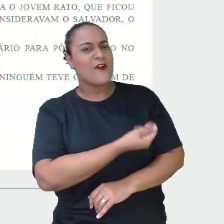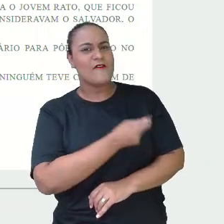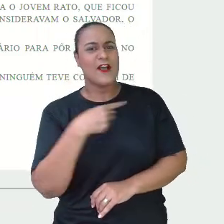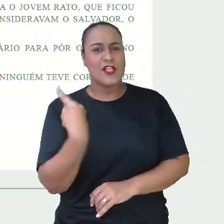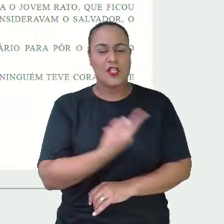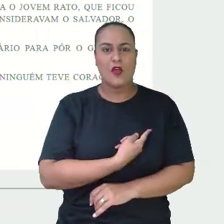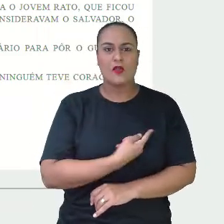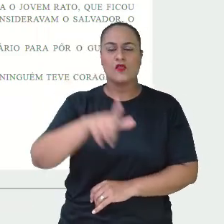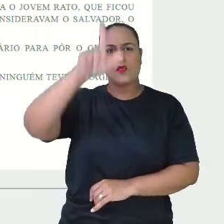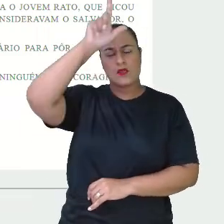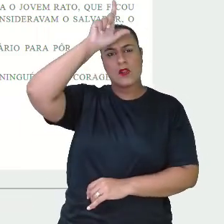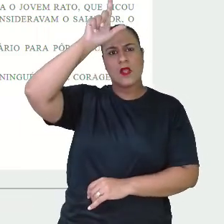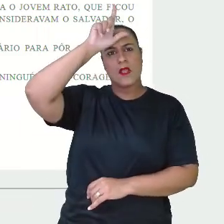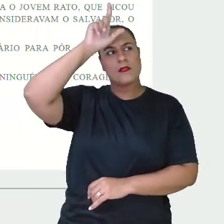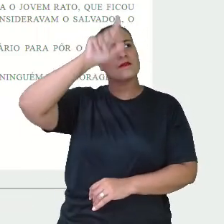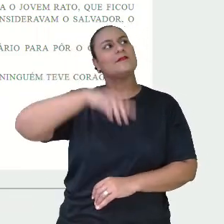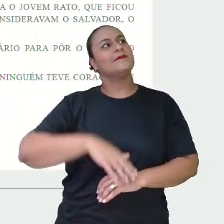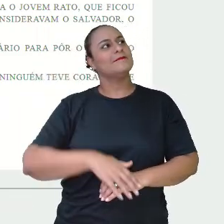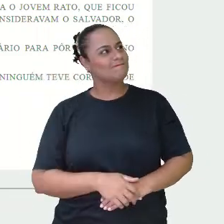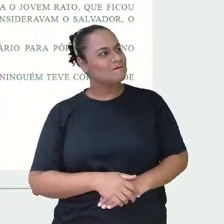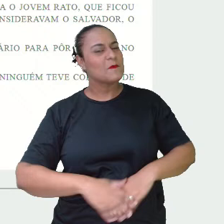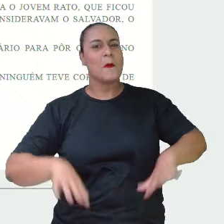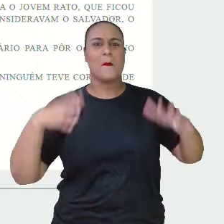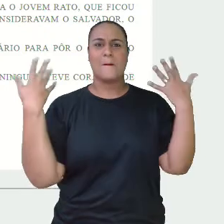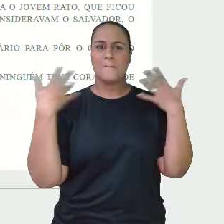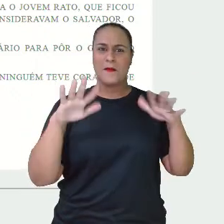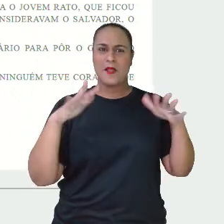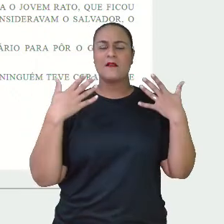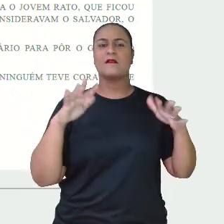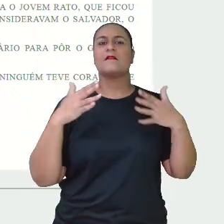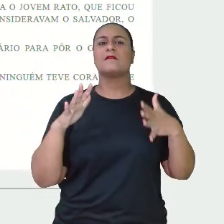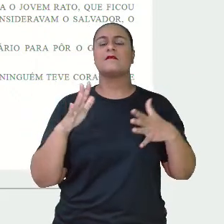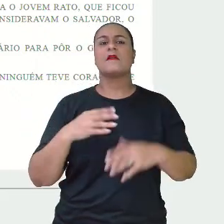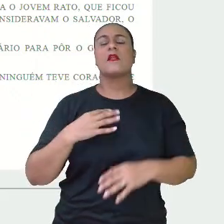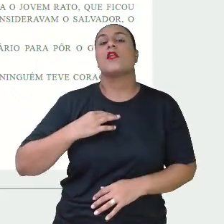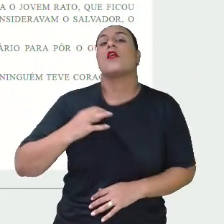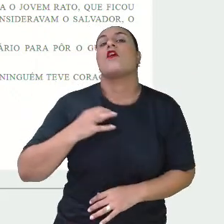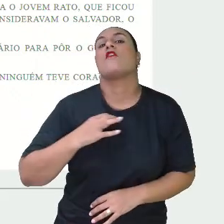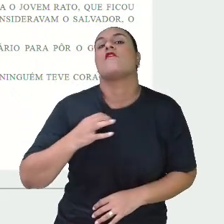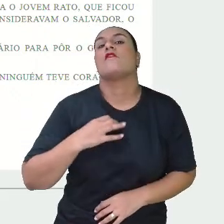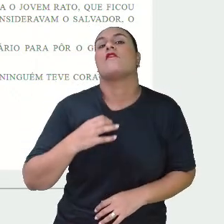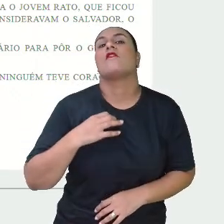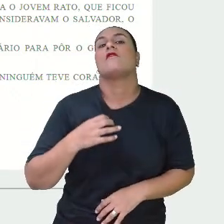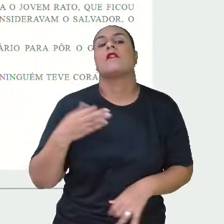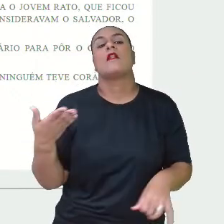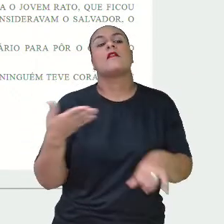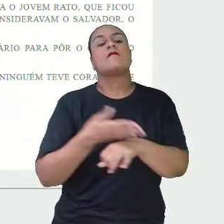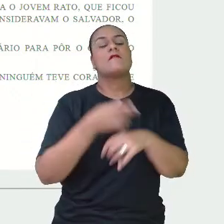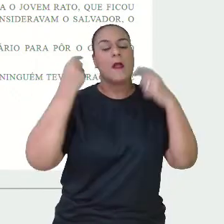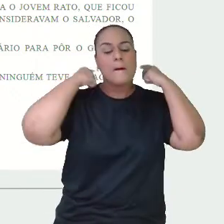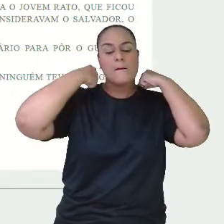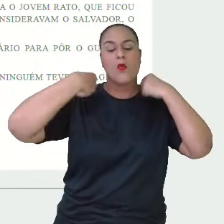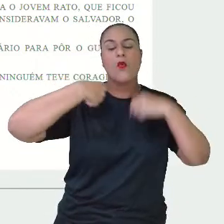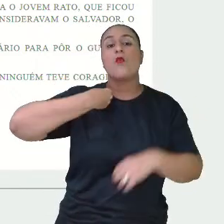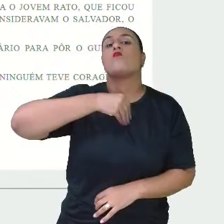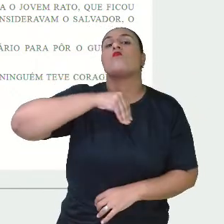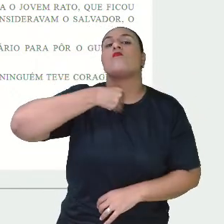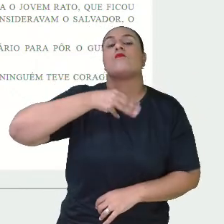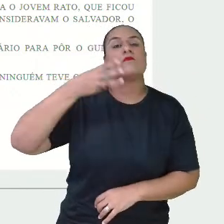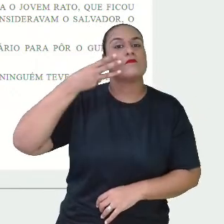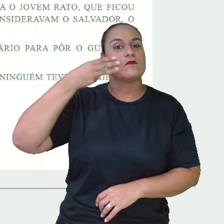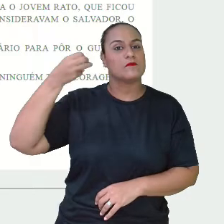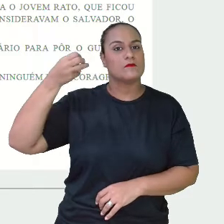perguntou: muito bem! Quem é o voluntário para pôr o guiso no pescoço do gato?